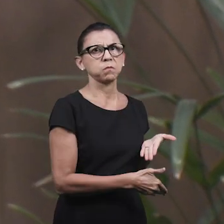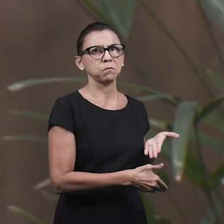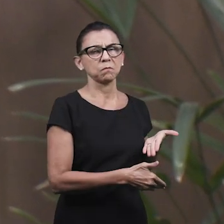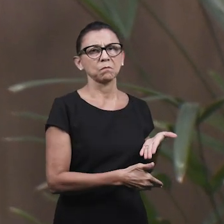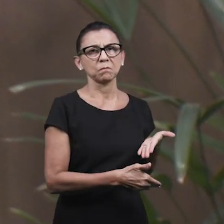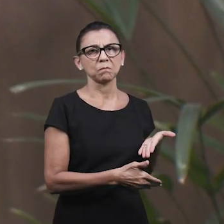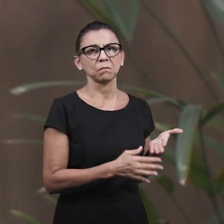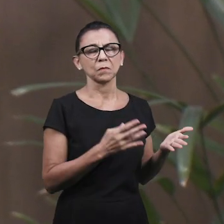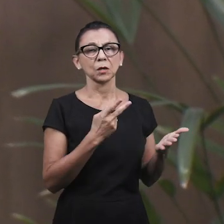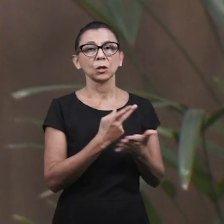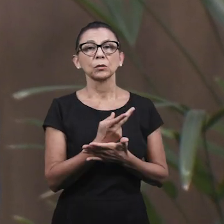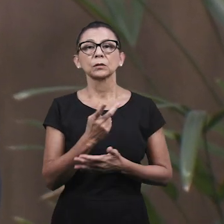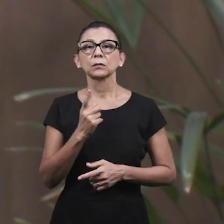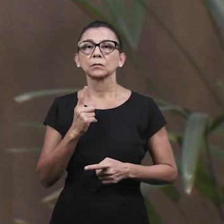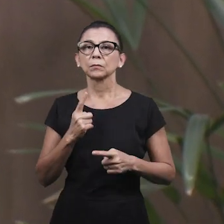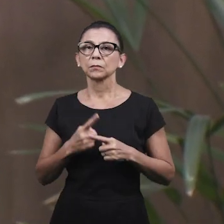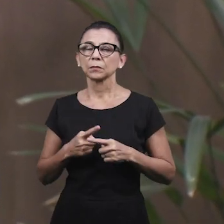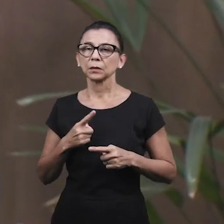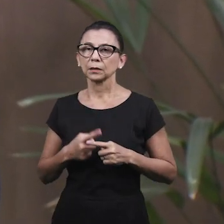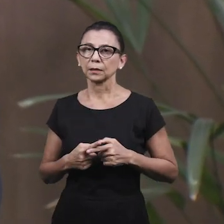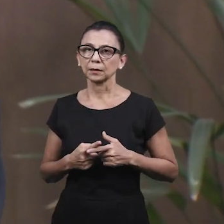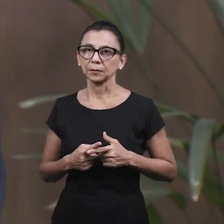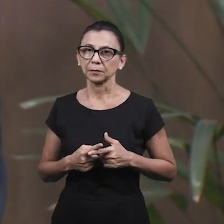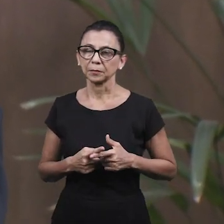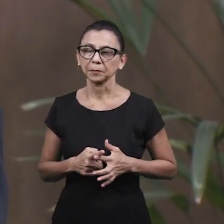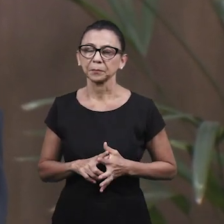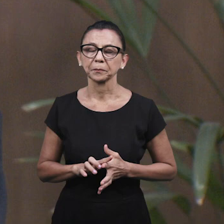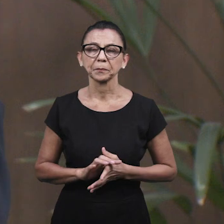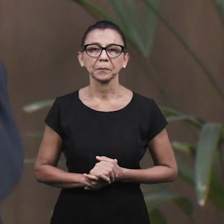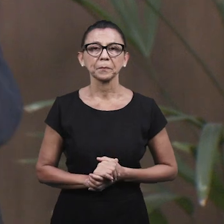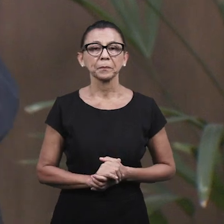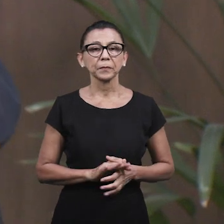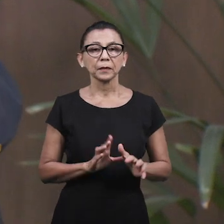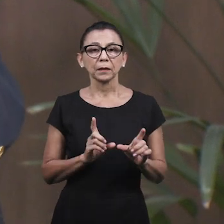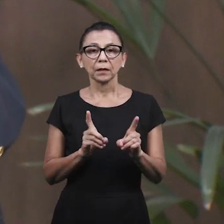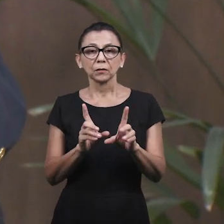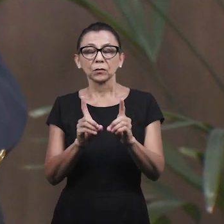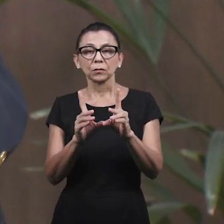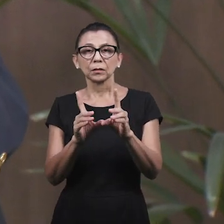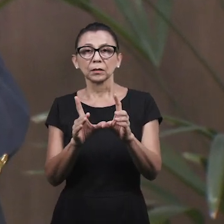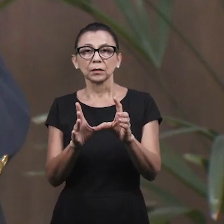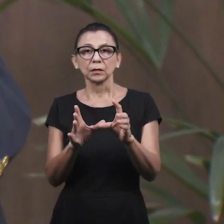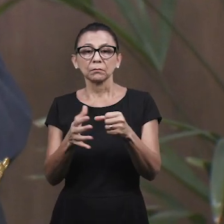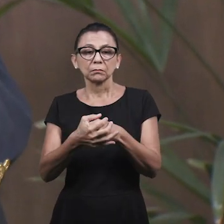deu por quê? Porque a doutrina estava escondida.